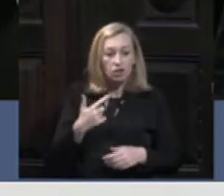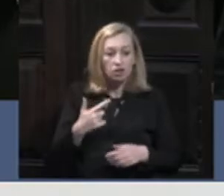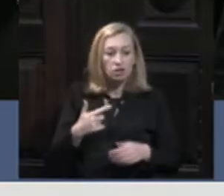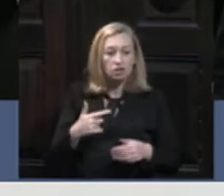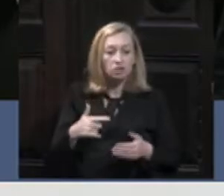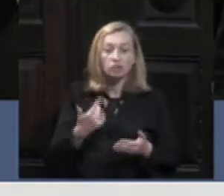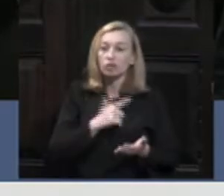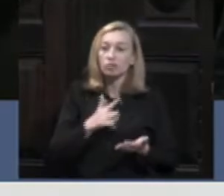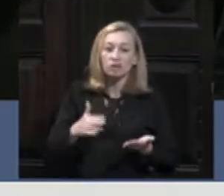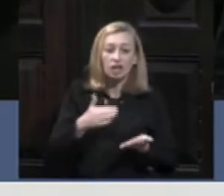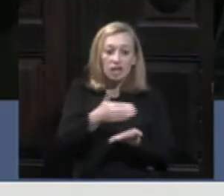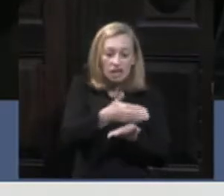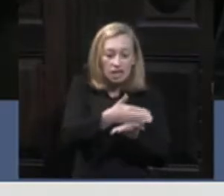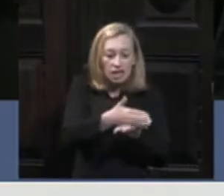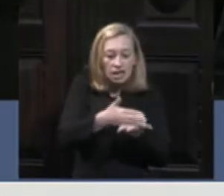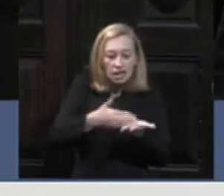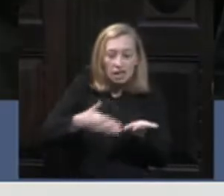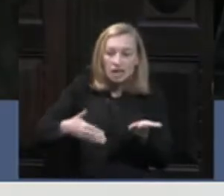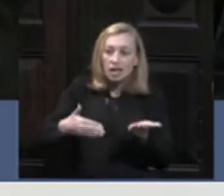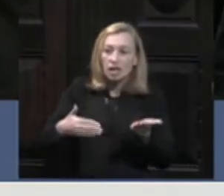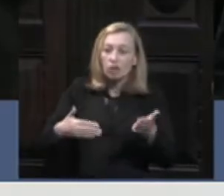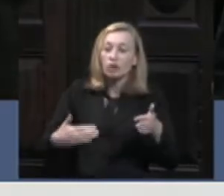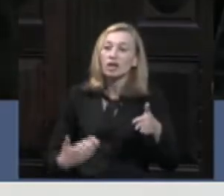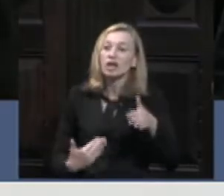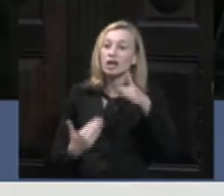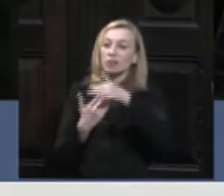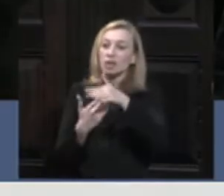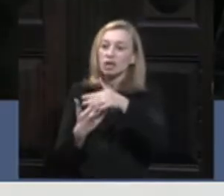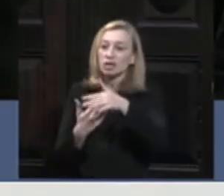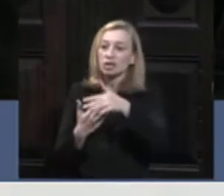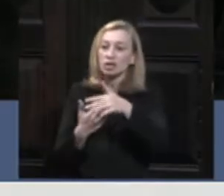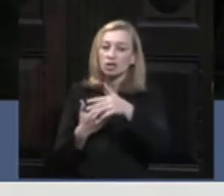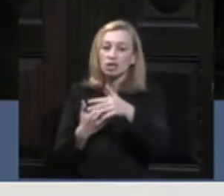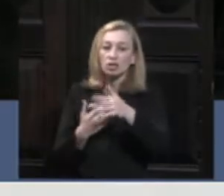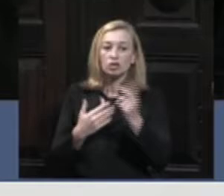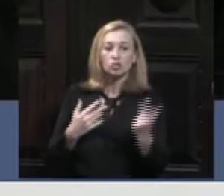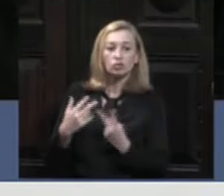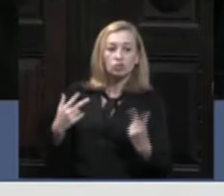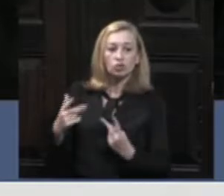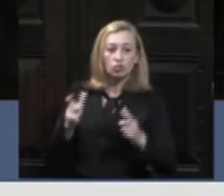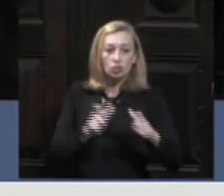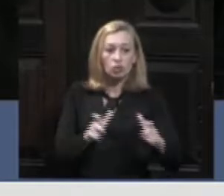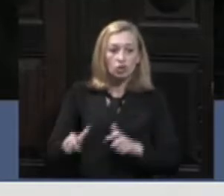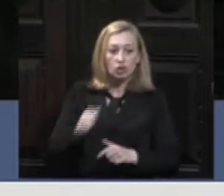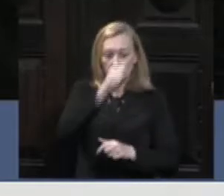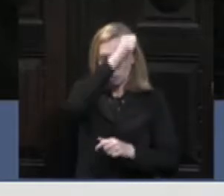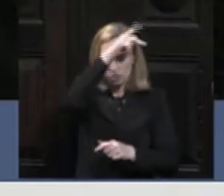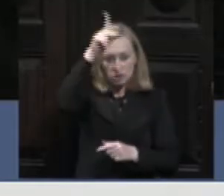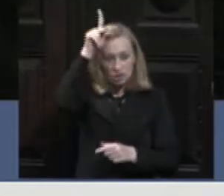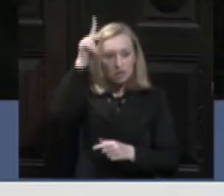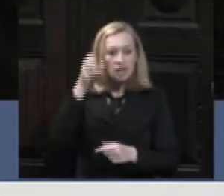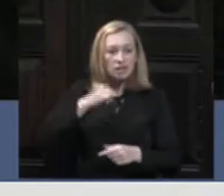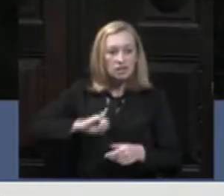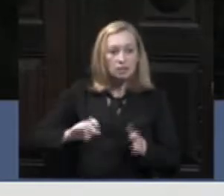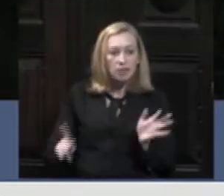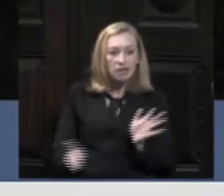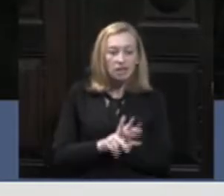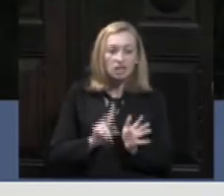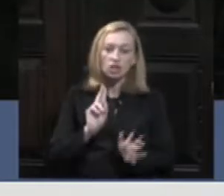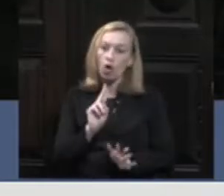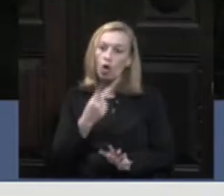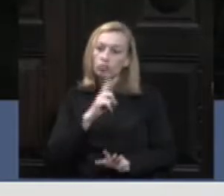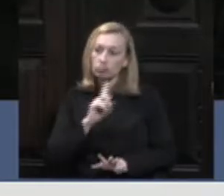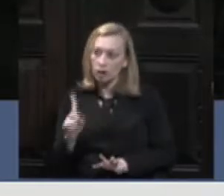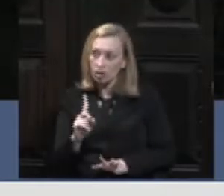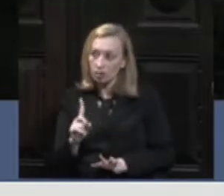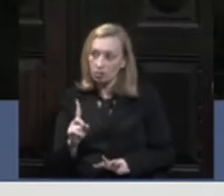a divisa entre os dois municípios. Se pertence